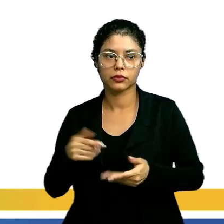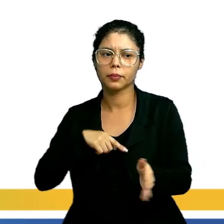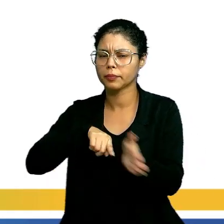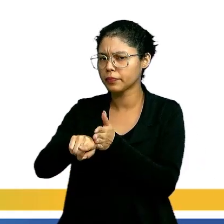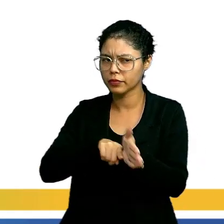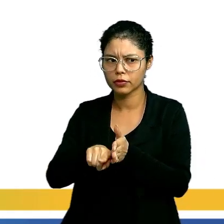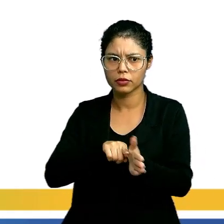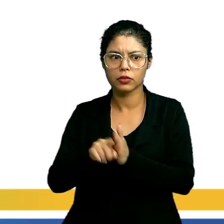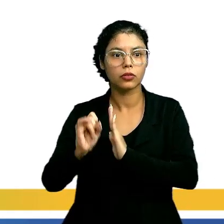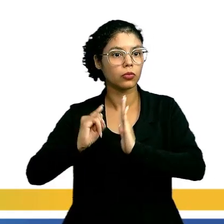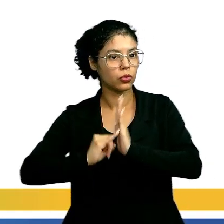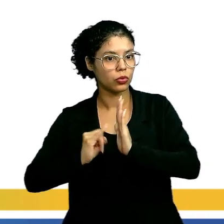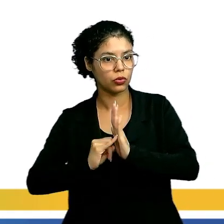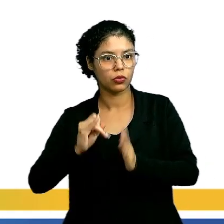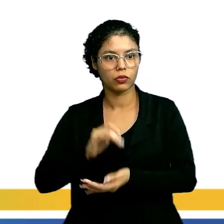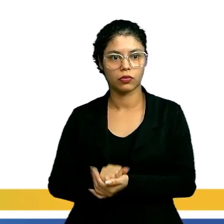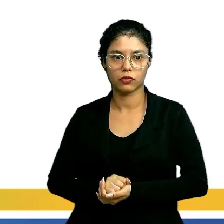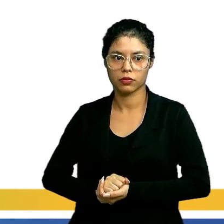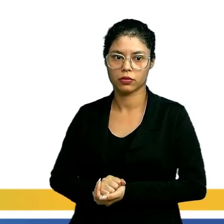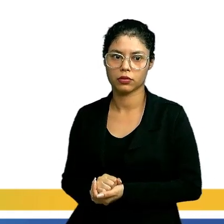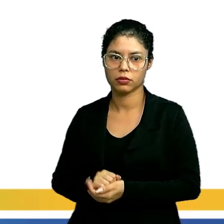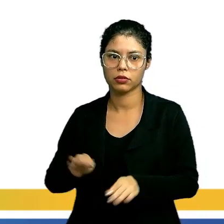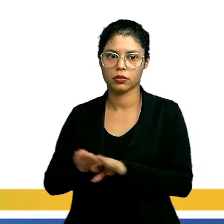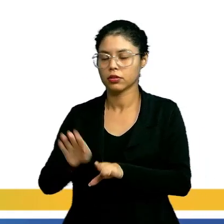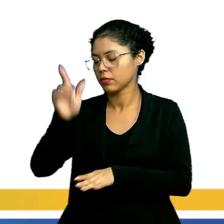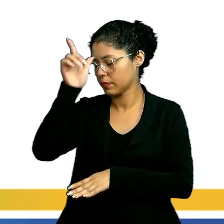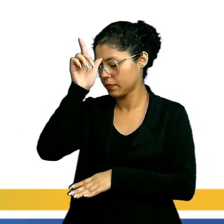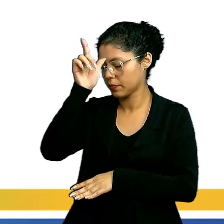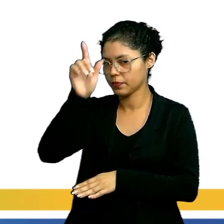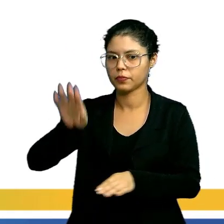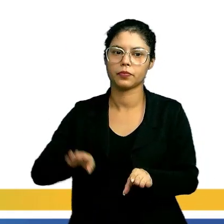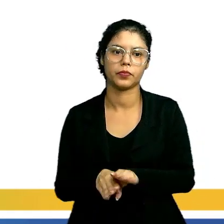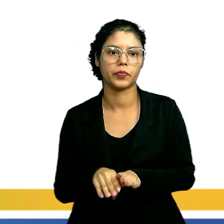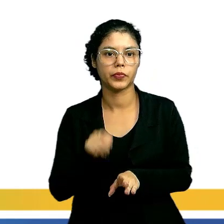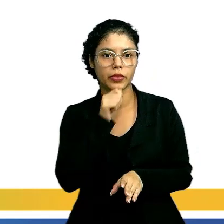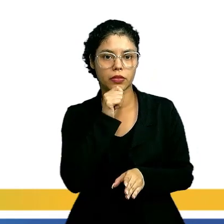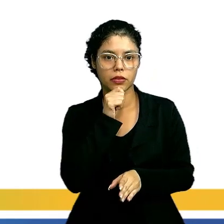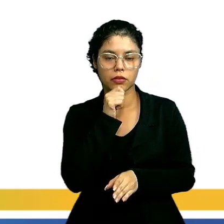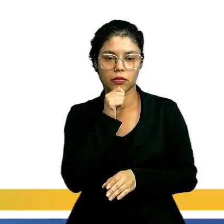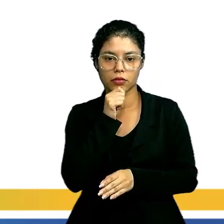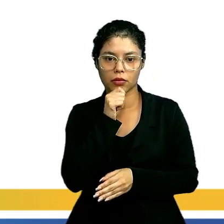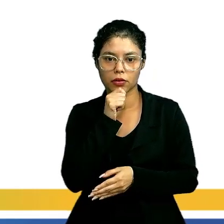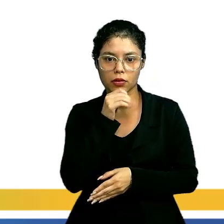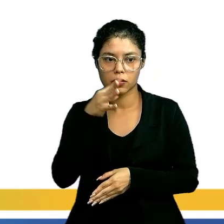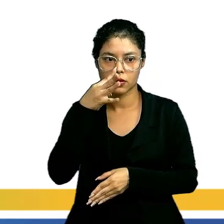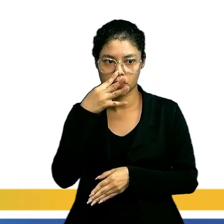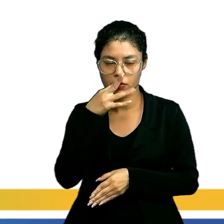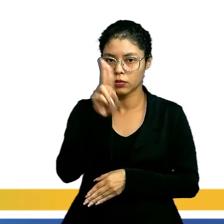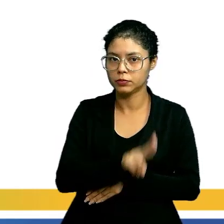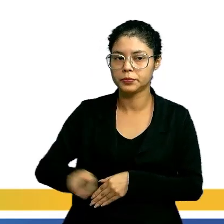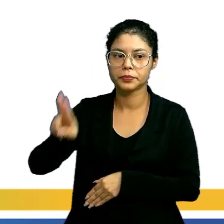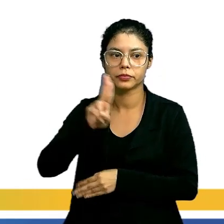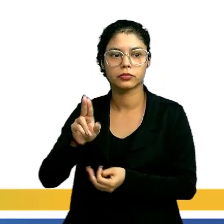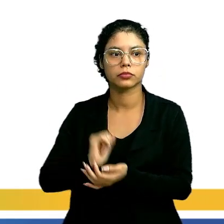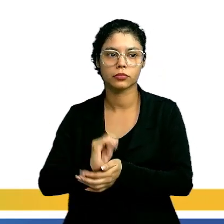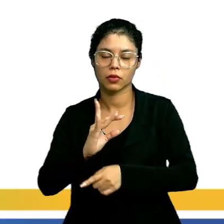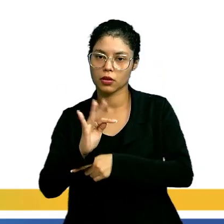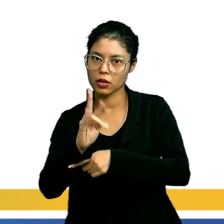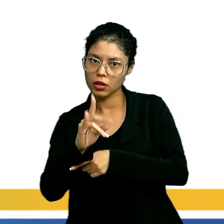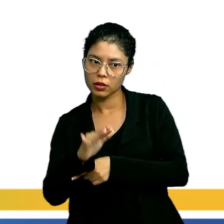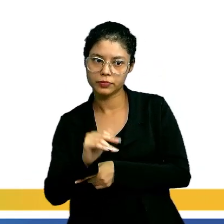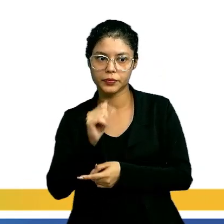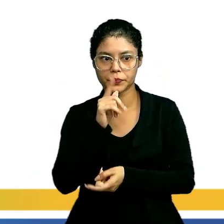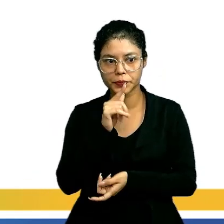agora, pesquisadores do Instituto Fraunhofer, da Alemanha, deram um uso inesperado para os